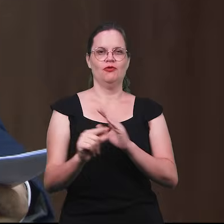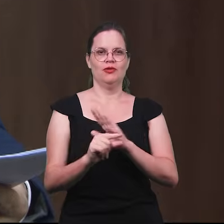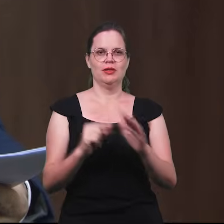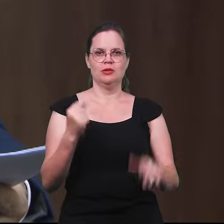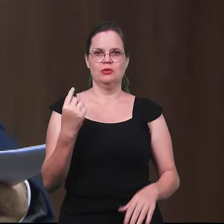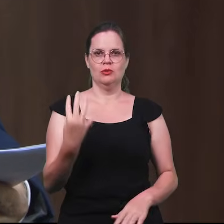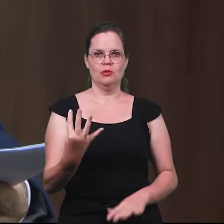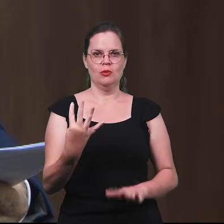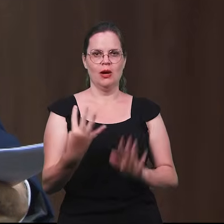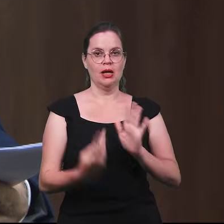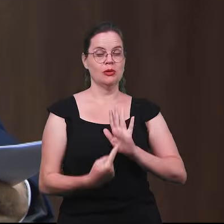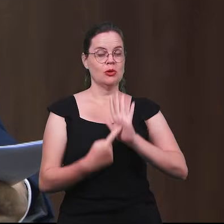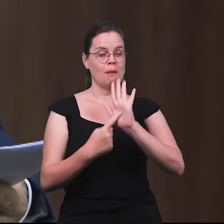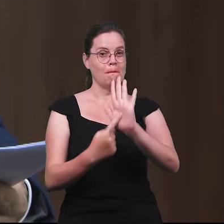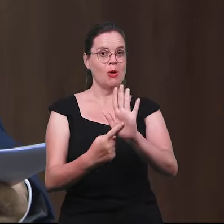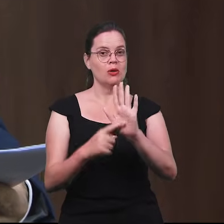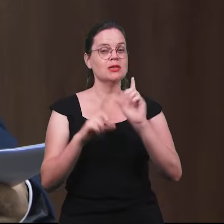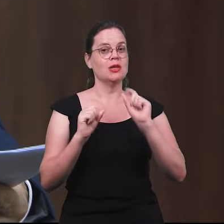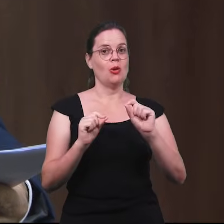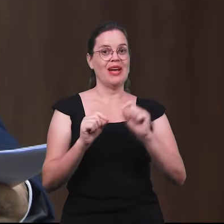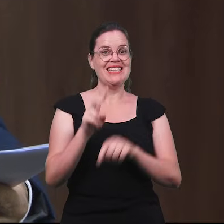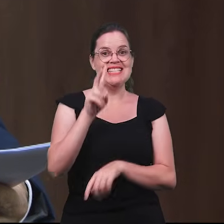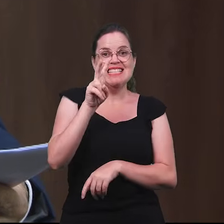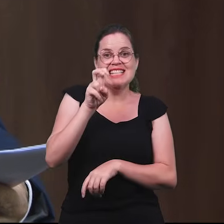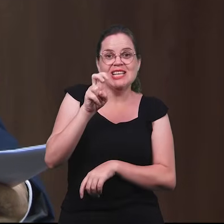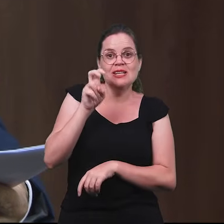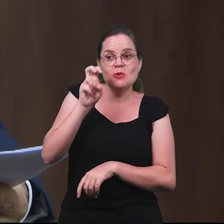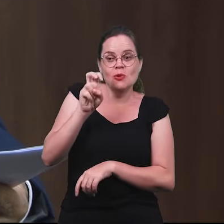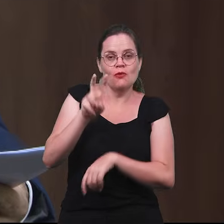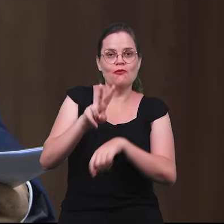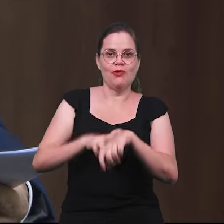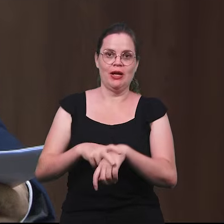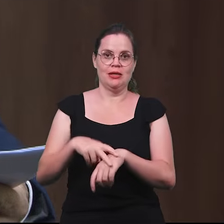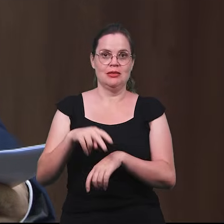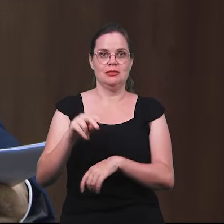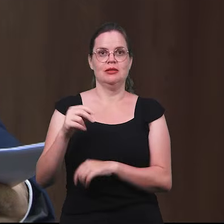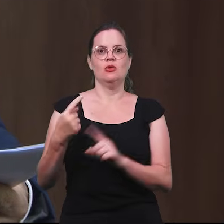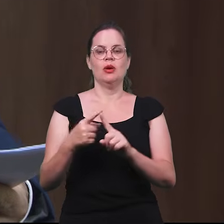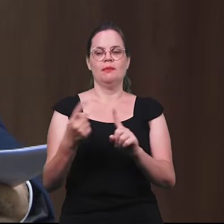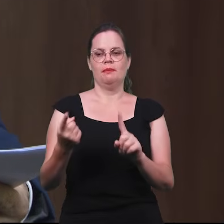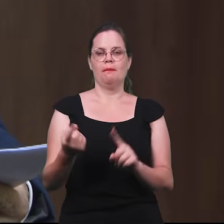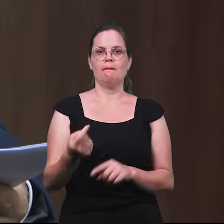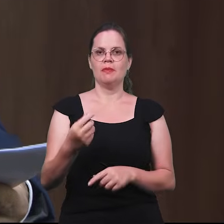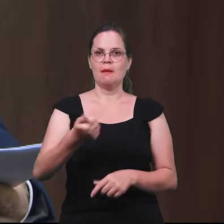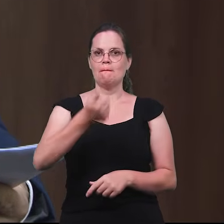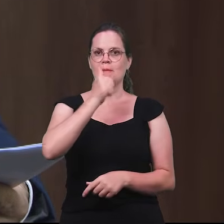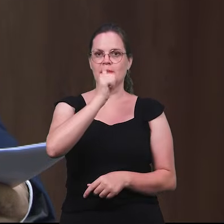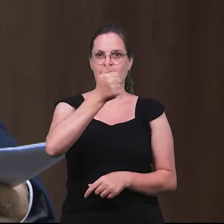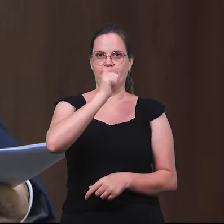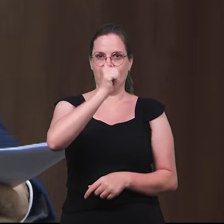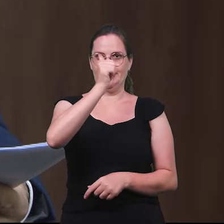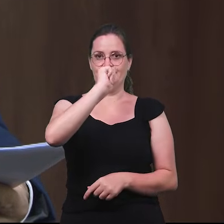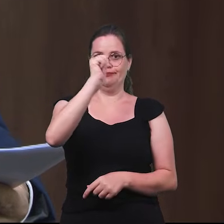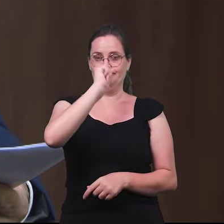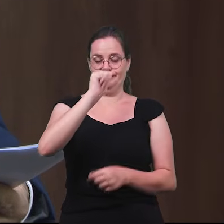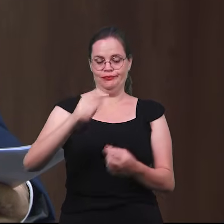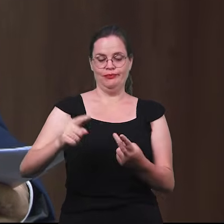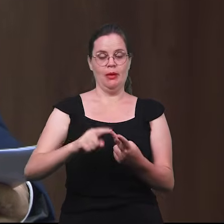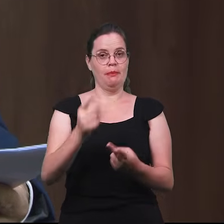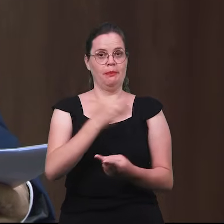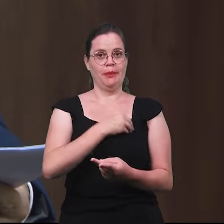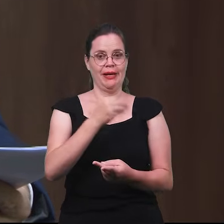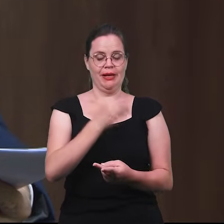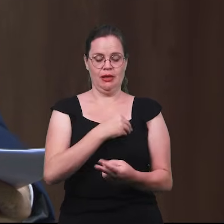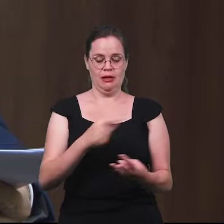por 5 vezes que bebiam, pecavam, davam louvores a seus